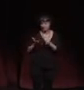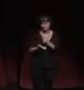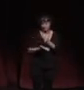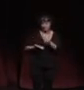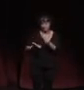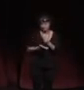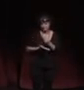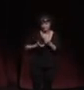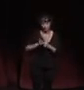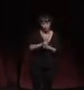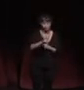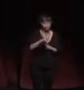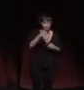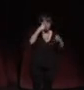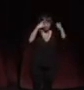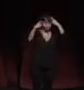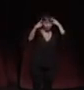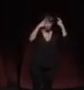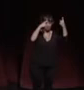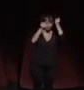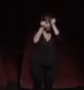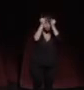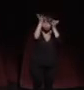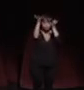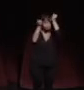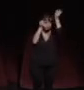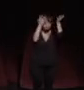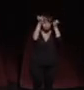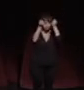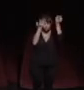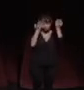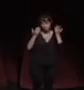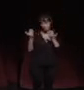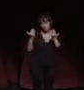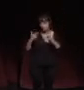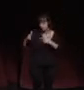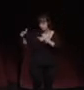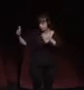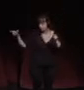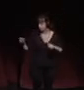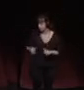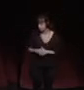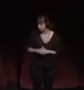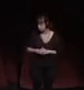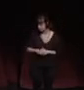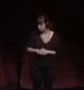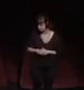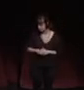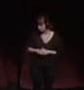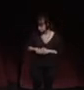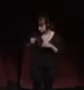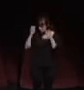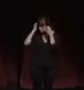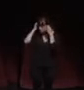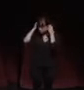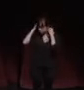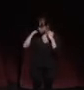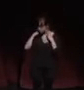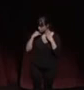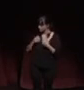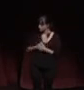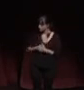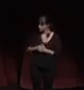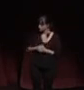onde nós vamos continuar criando, inventando em relação aos demais. E tem uma coisa que eu só vou fazer